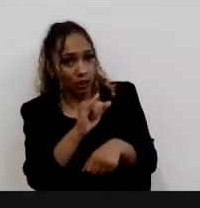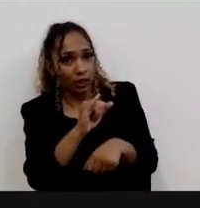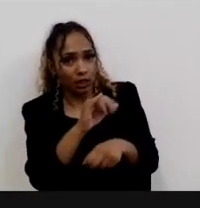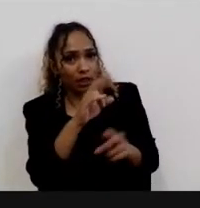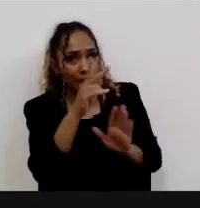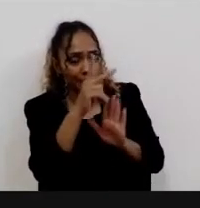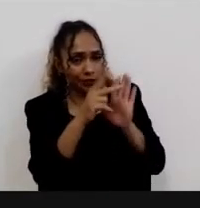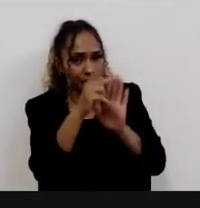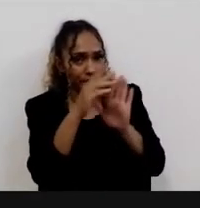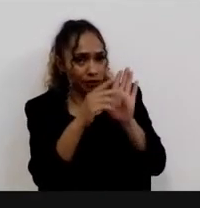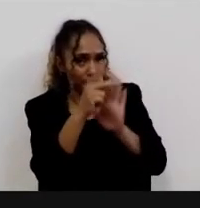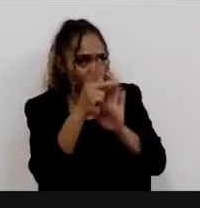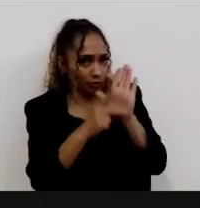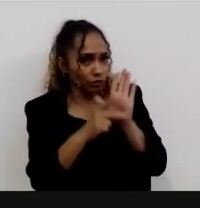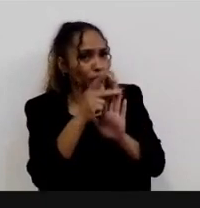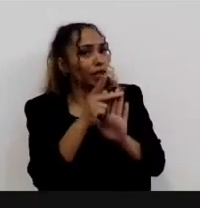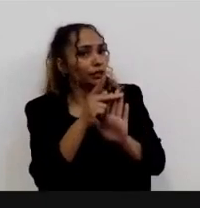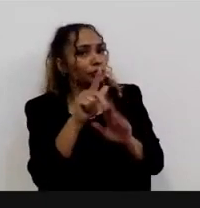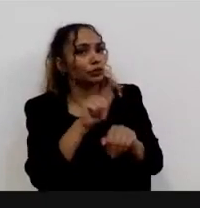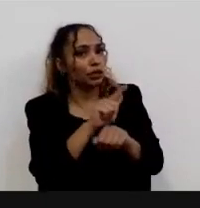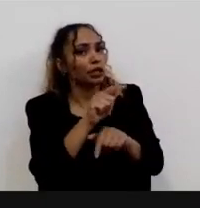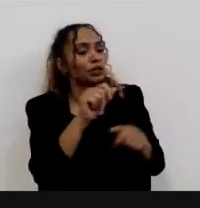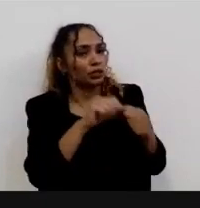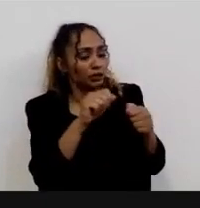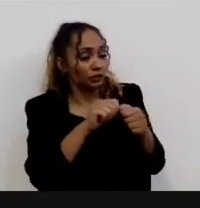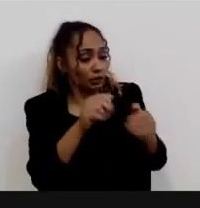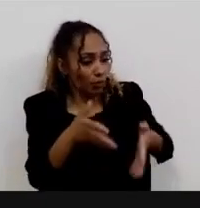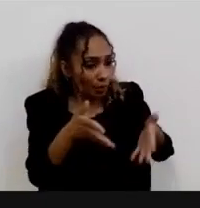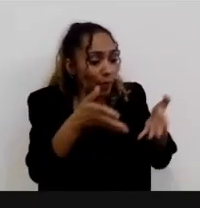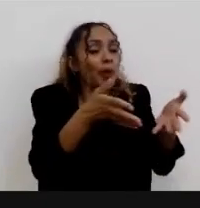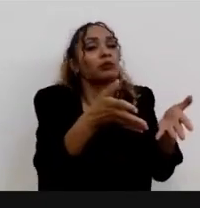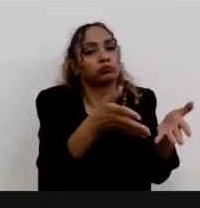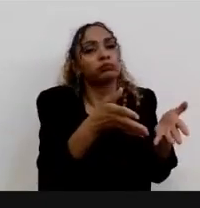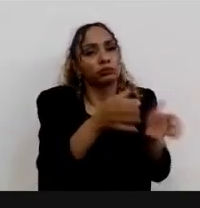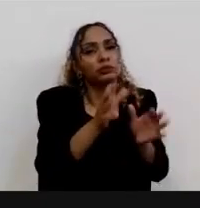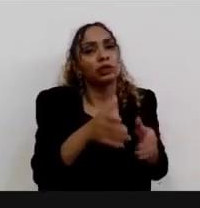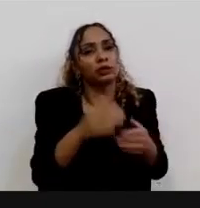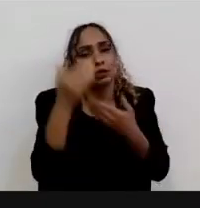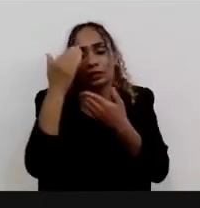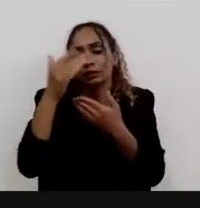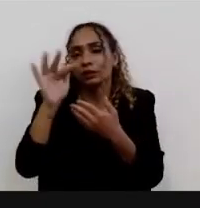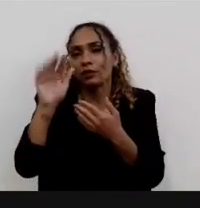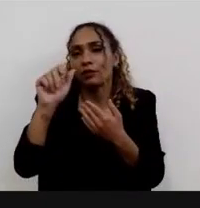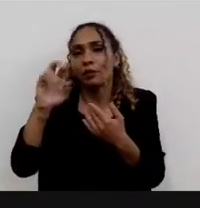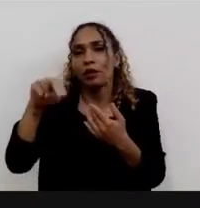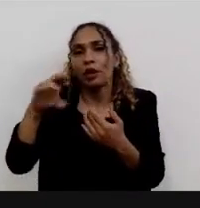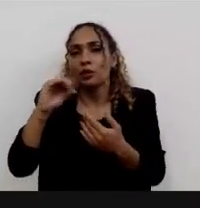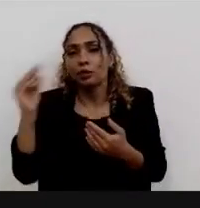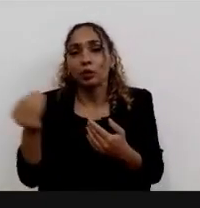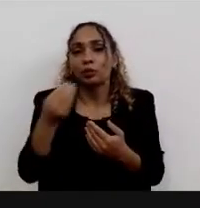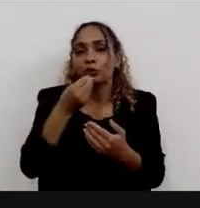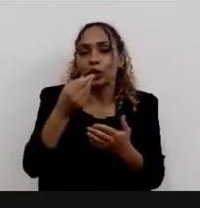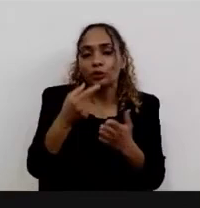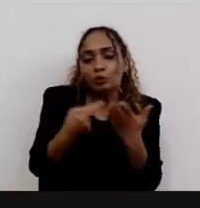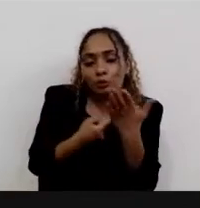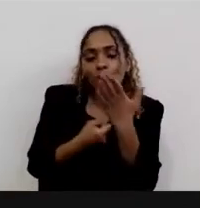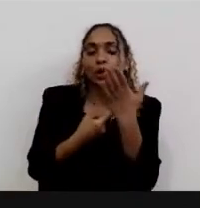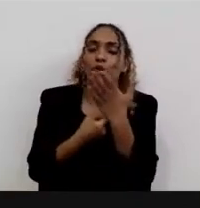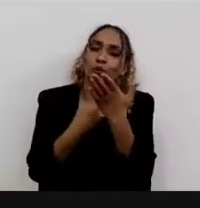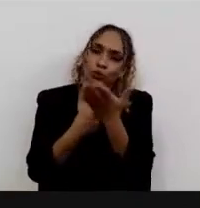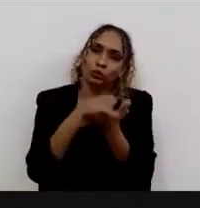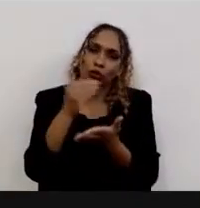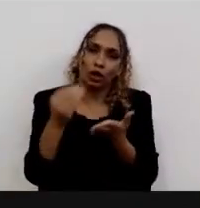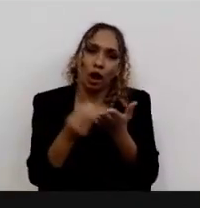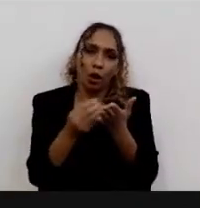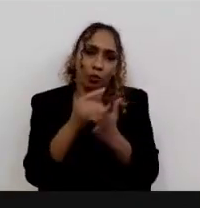Tá? Eu fui gerente de negócio. Ele que realmente fez o negócio funcionar. E agradecer ao Fabiano aí pela oportunidade e pela ajuda aí em